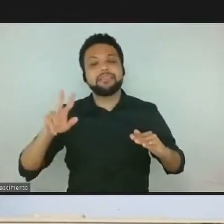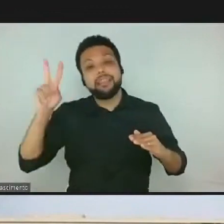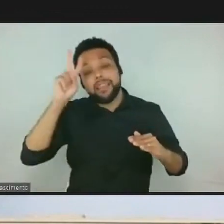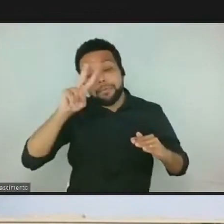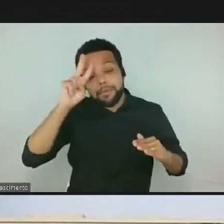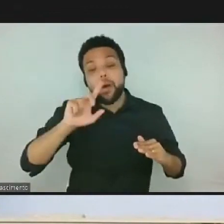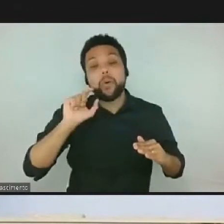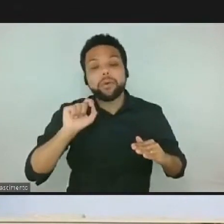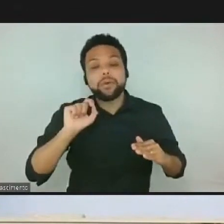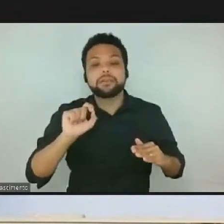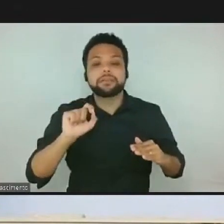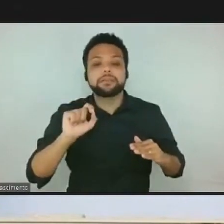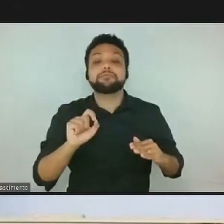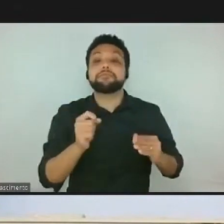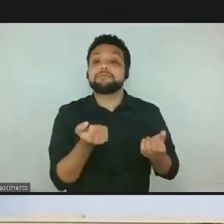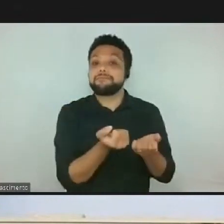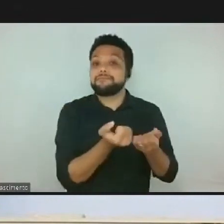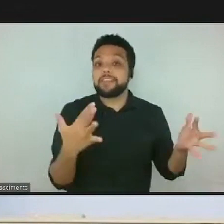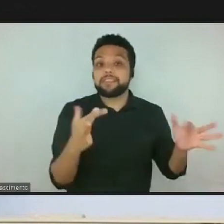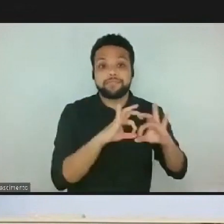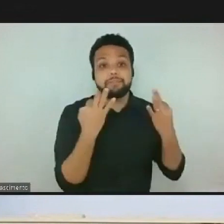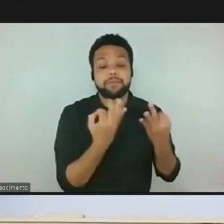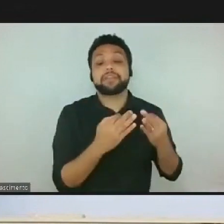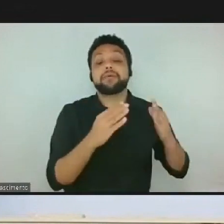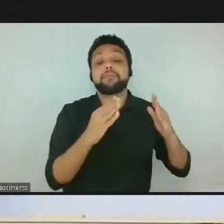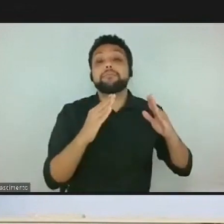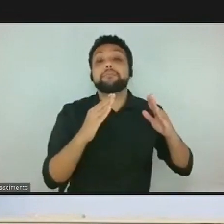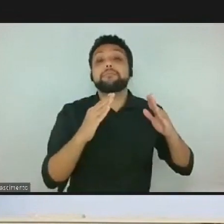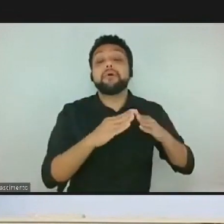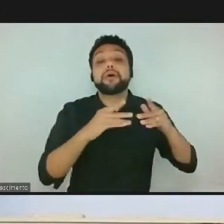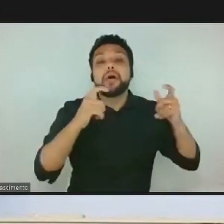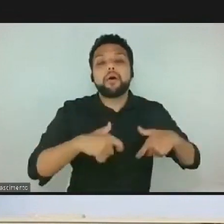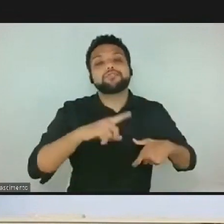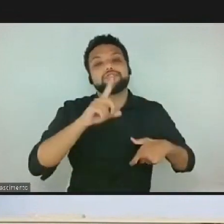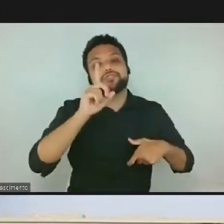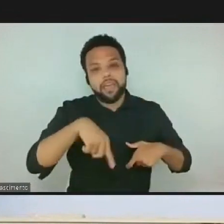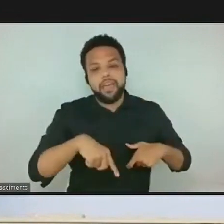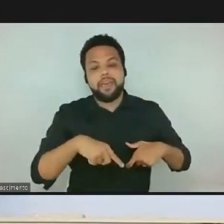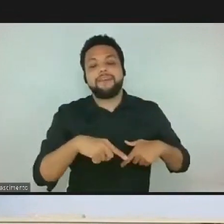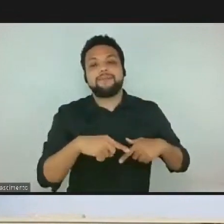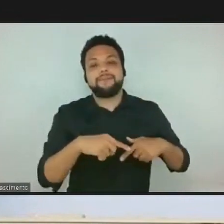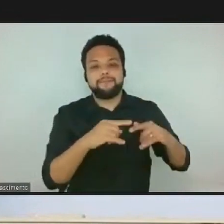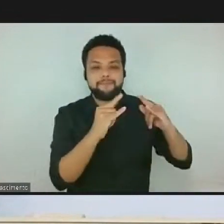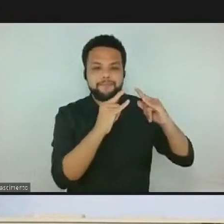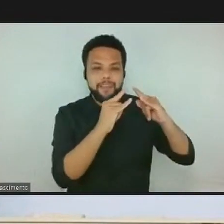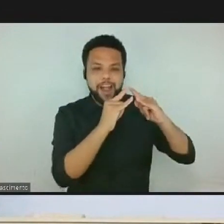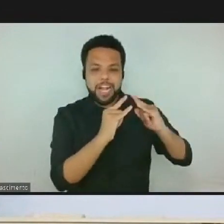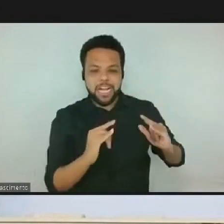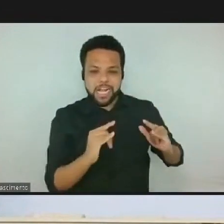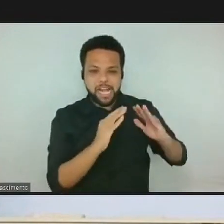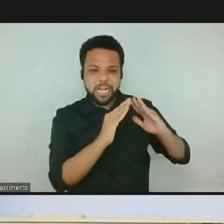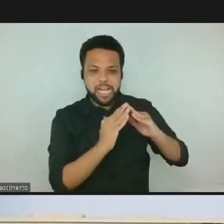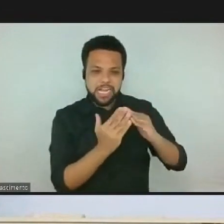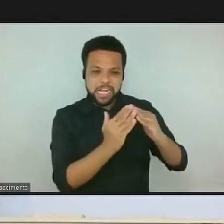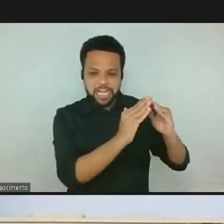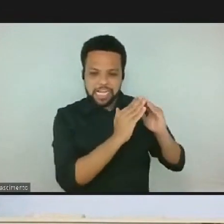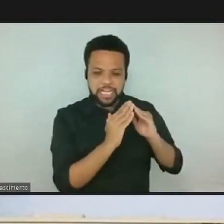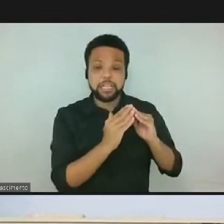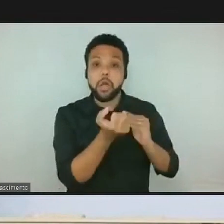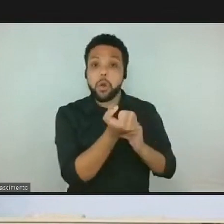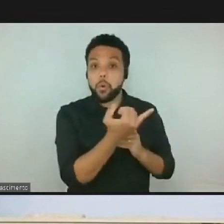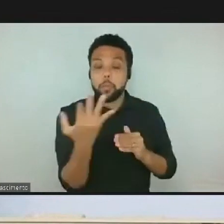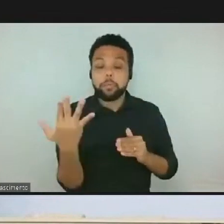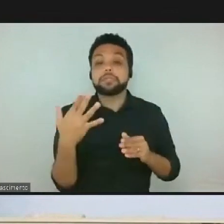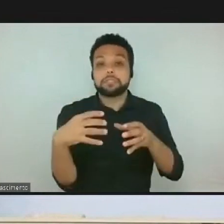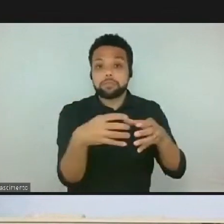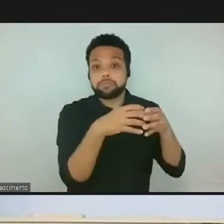que muitas famílias moram em barracos, que uma das comunidades do Jaguaré passou por um incêndio no